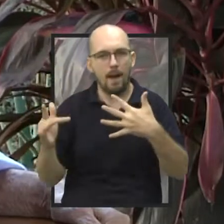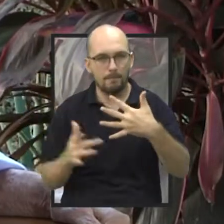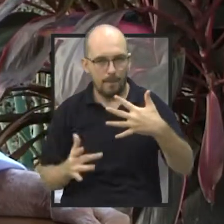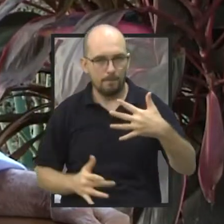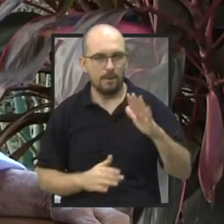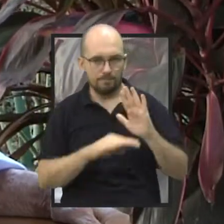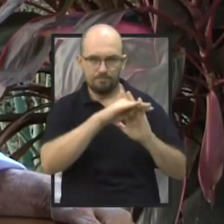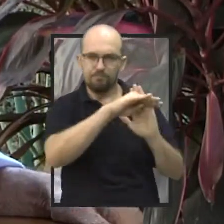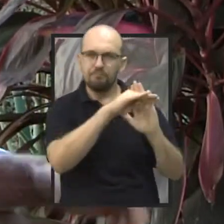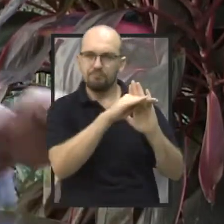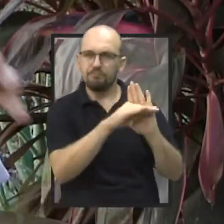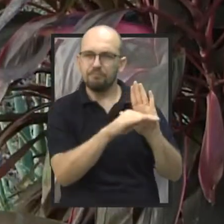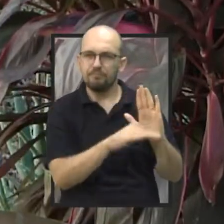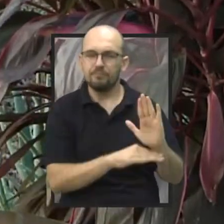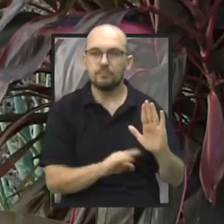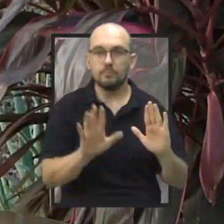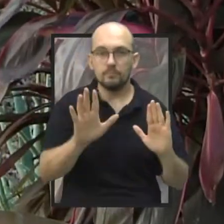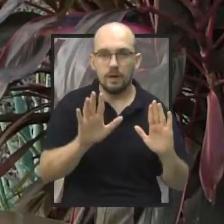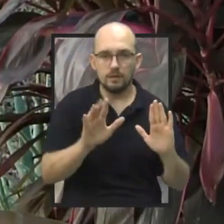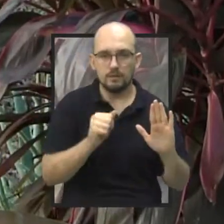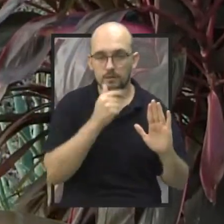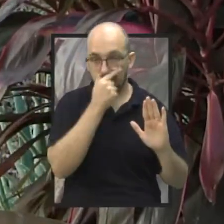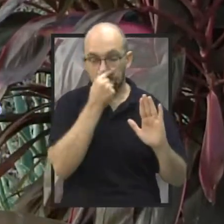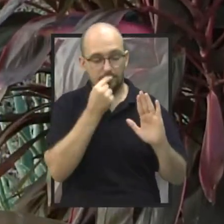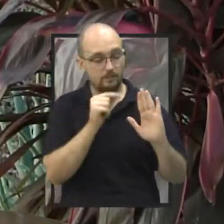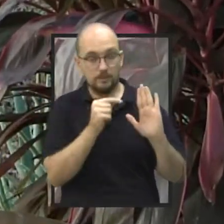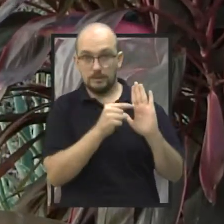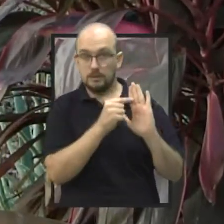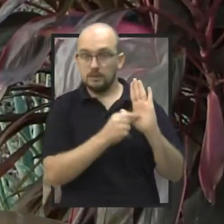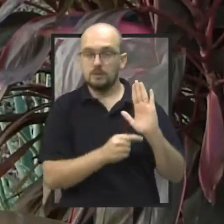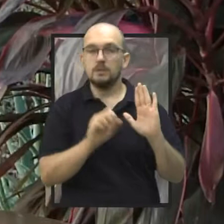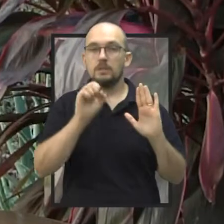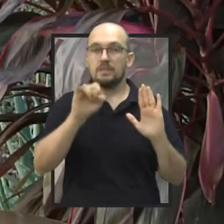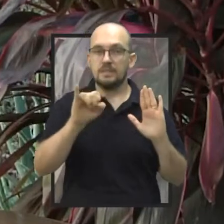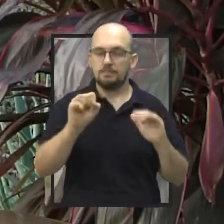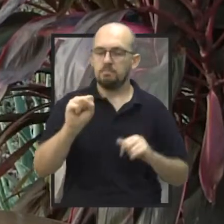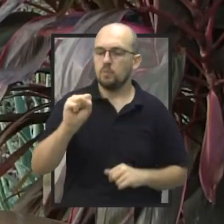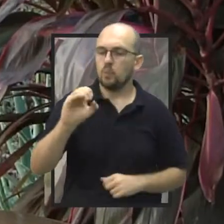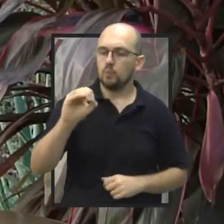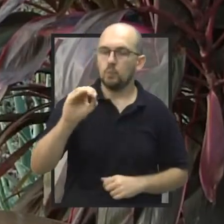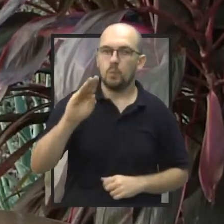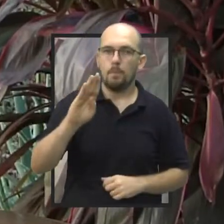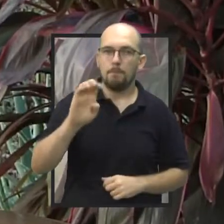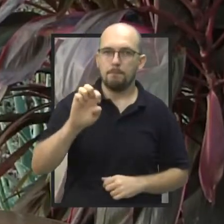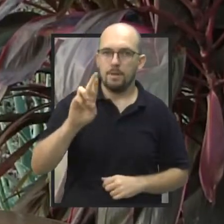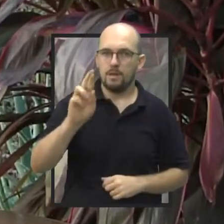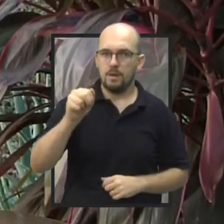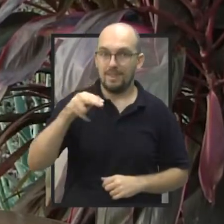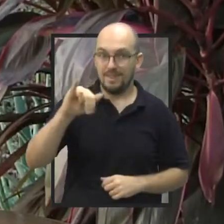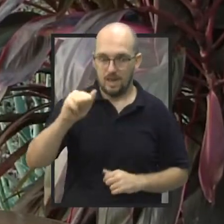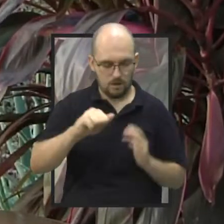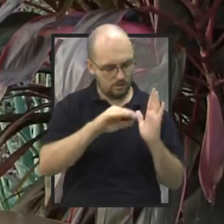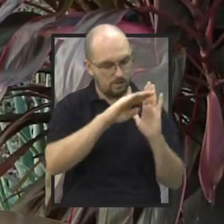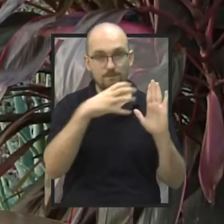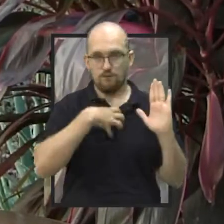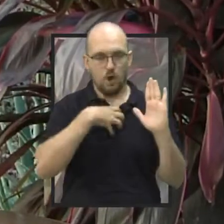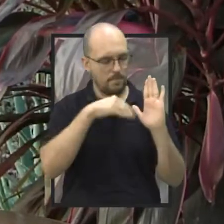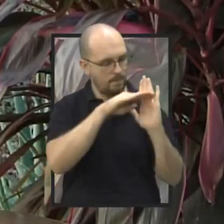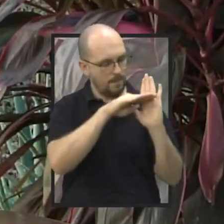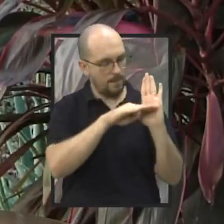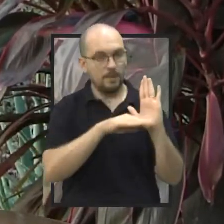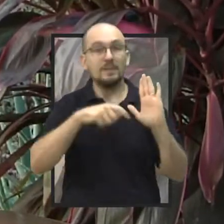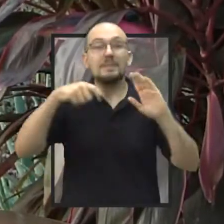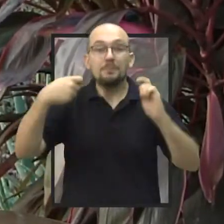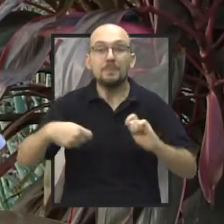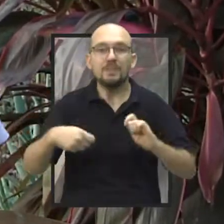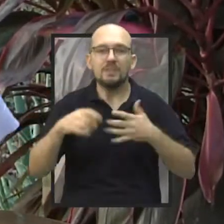Ora, se a soberania é exercida dessa forma, ela tinha que ser